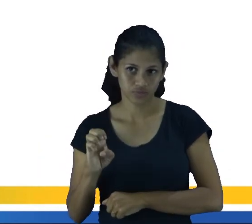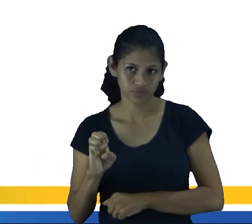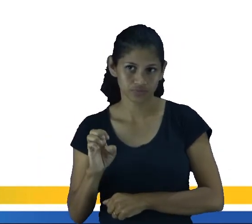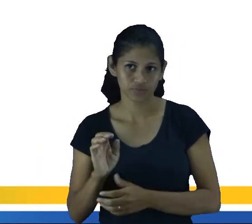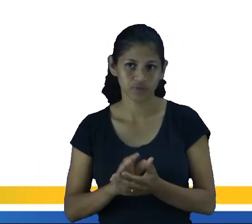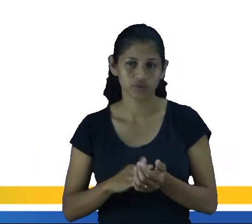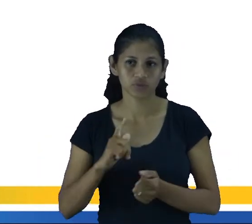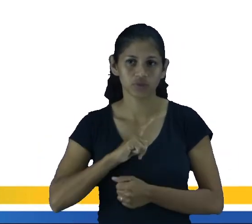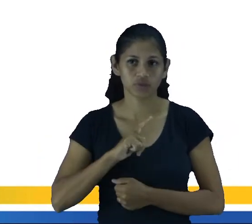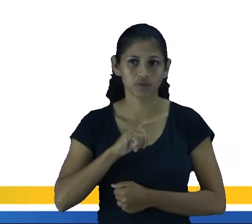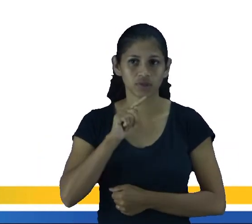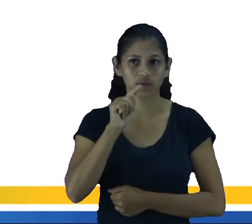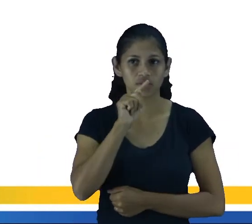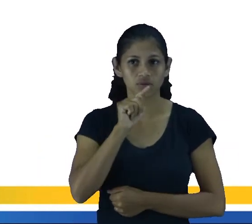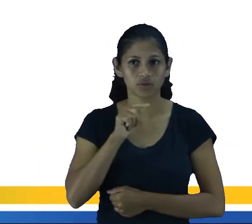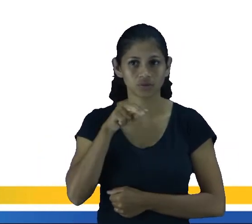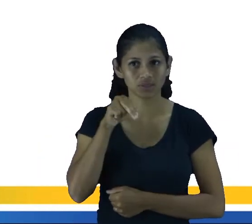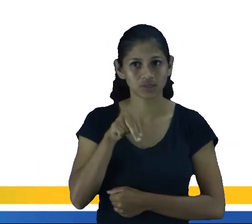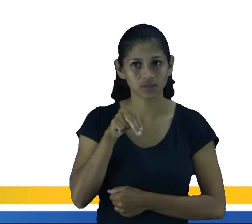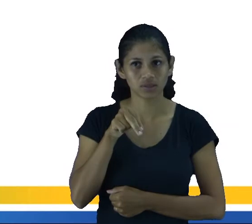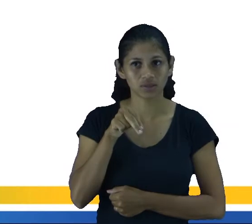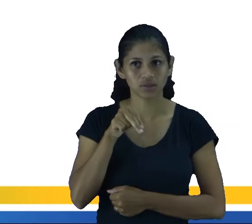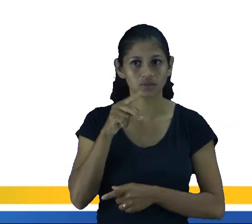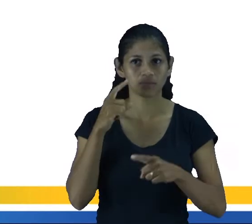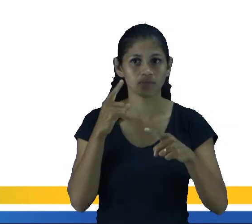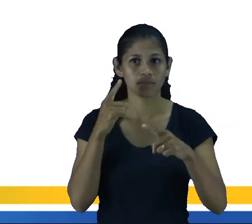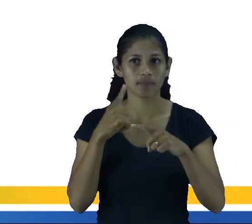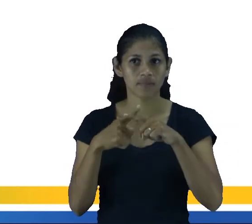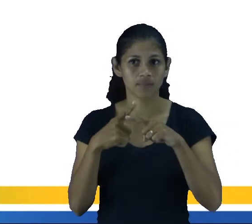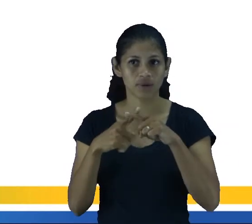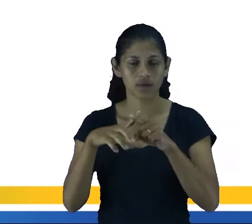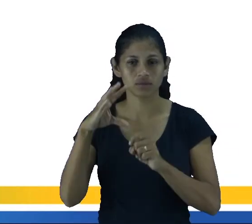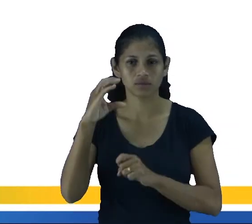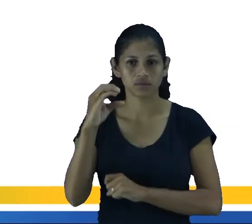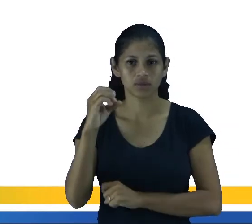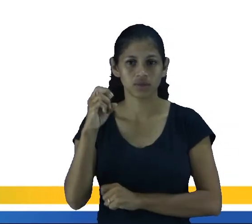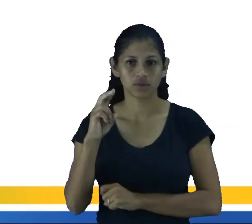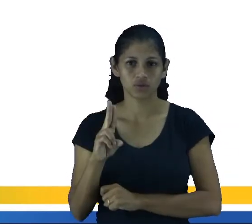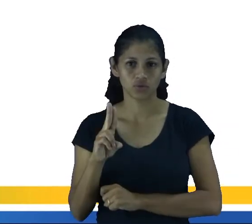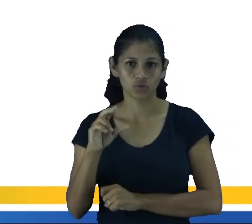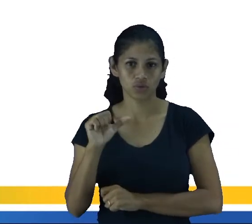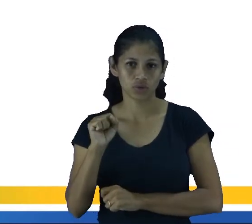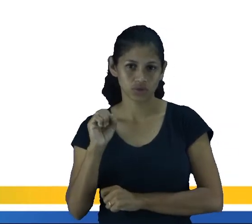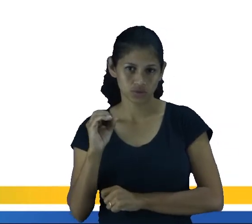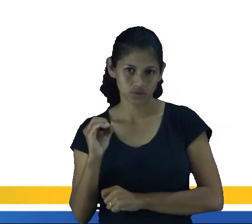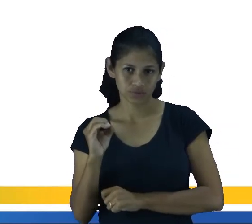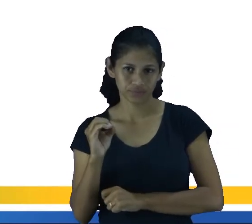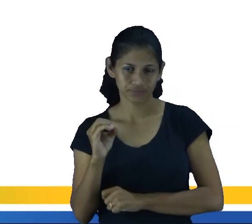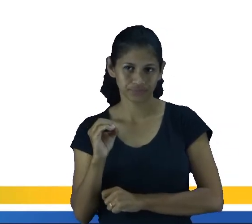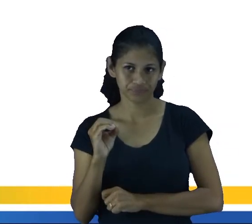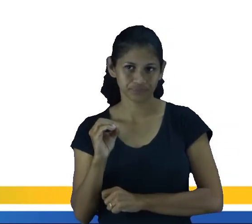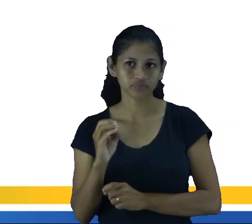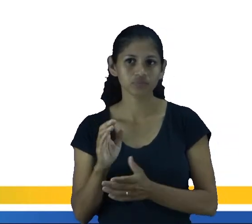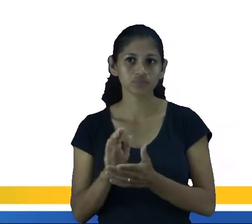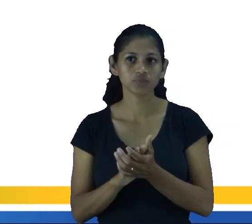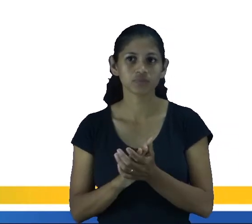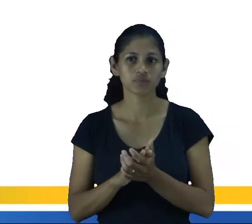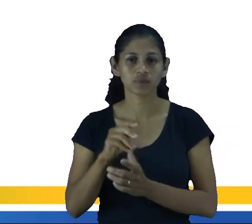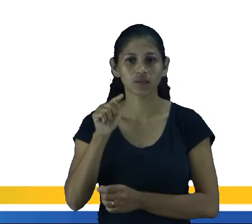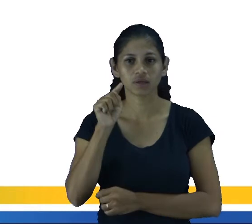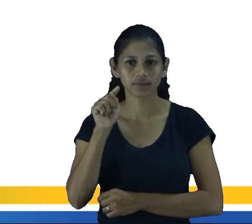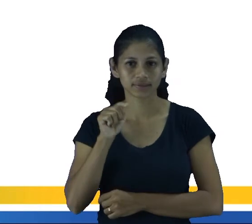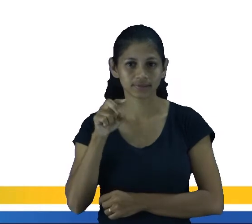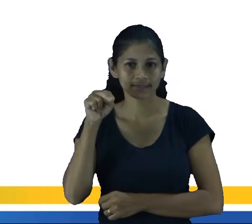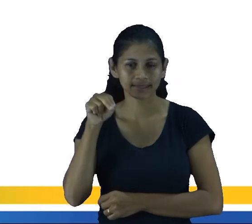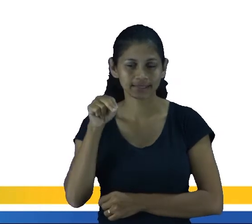O zinco vai reagir com o sulfato de cobre. Então vamos ver aqui, ó. O zinco ele vai querer o quê? Ele vai